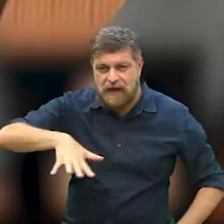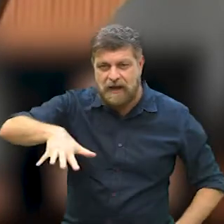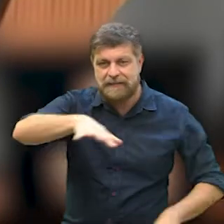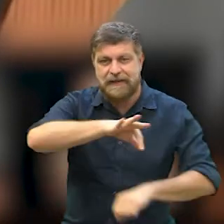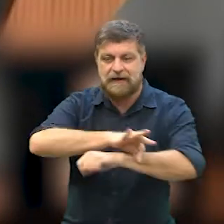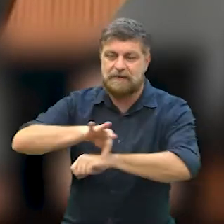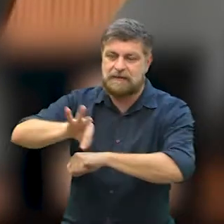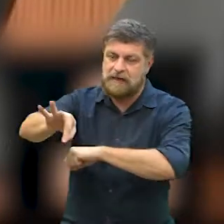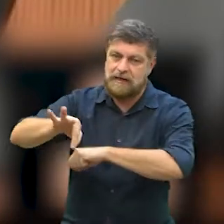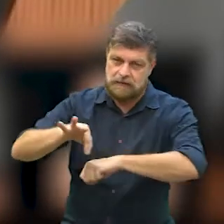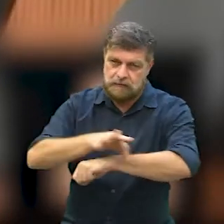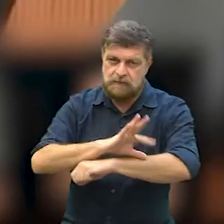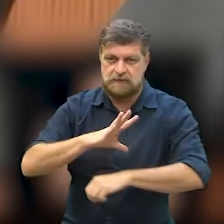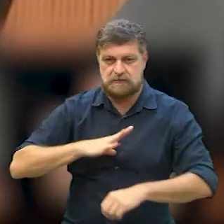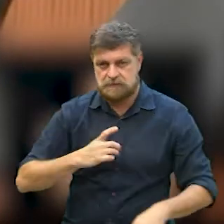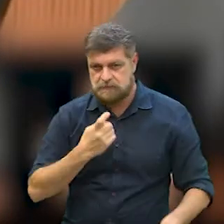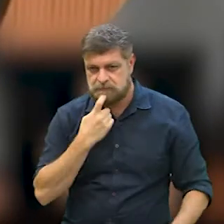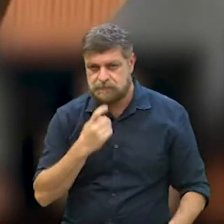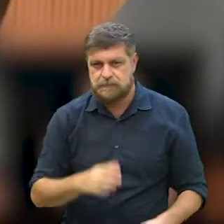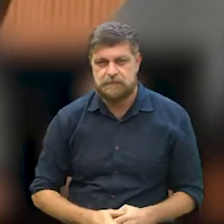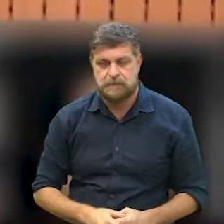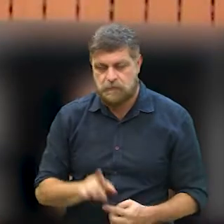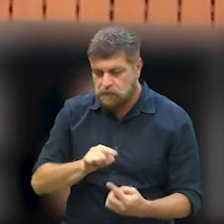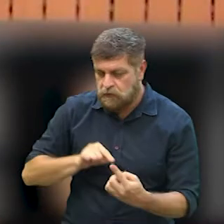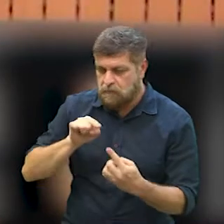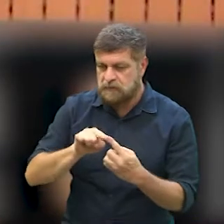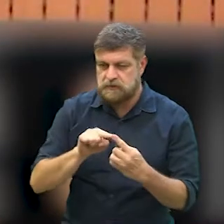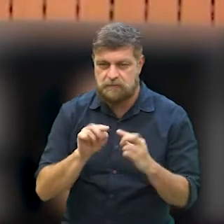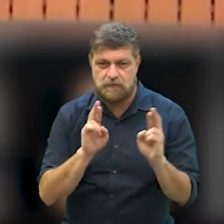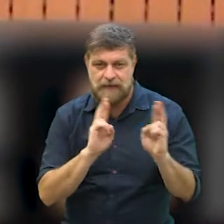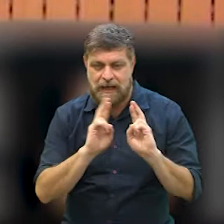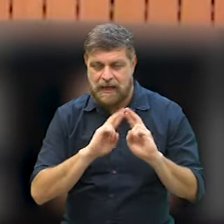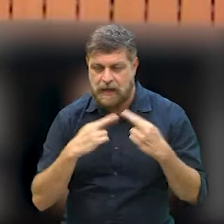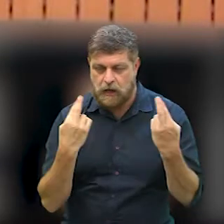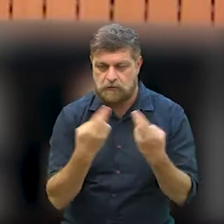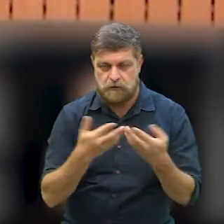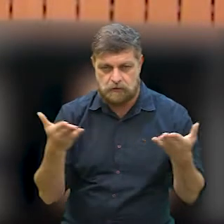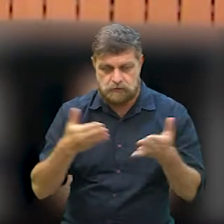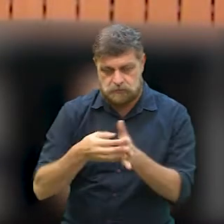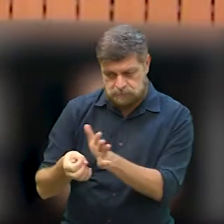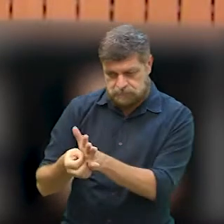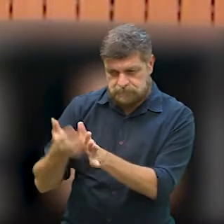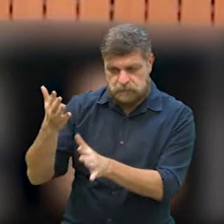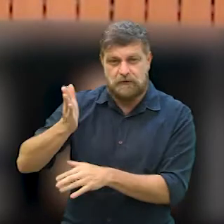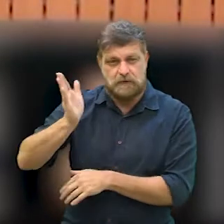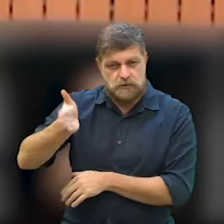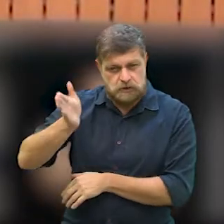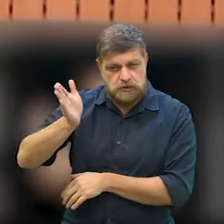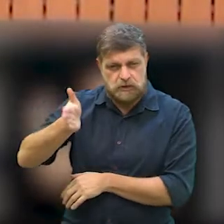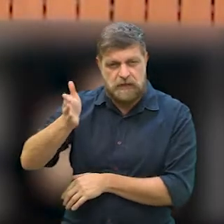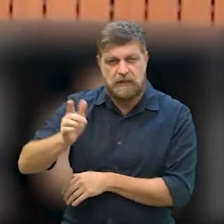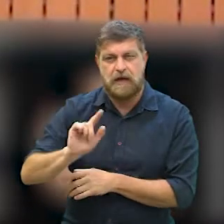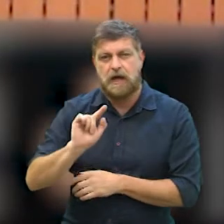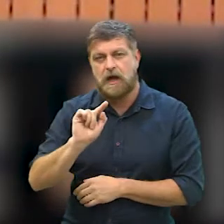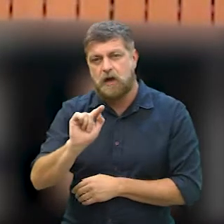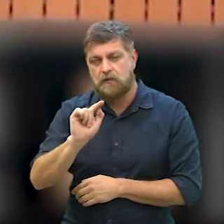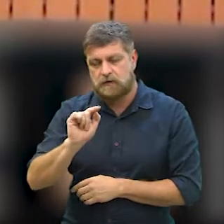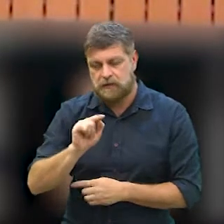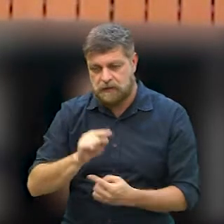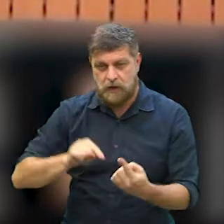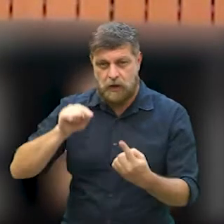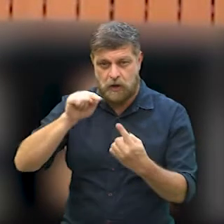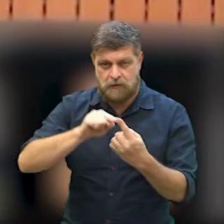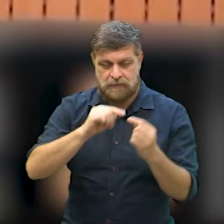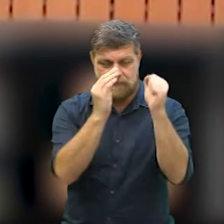no setor da arquitetura na cidade o objetivo da reunião como das outras que nós já fizemos